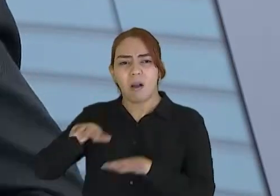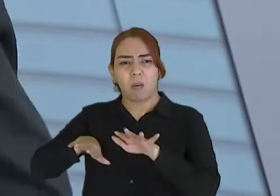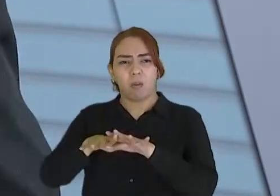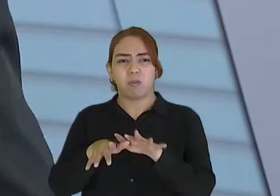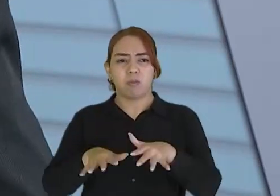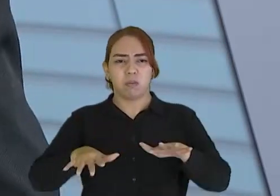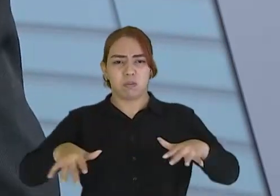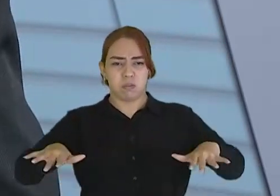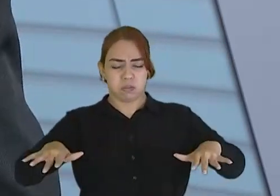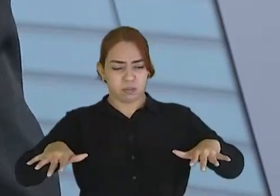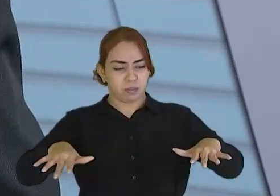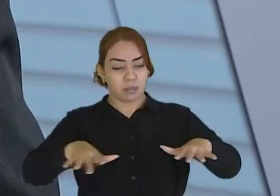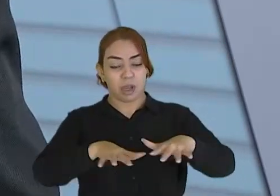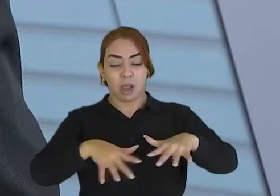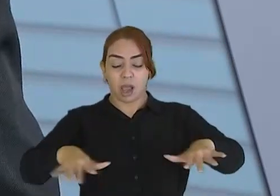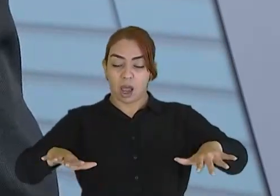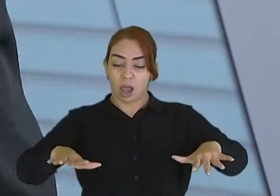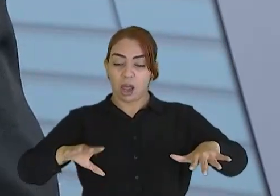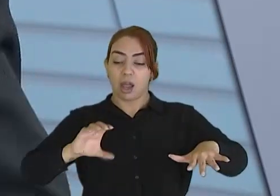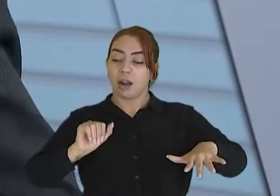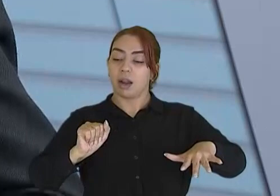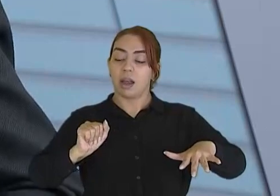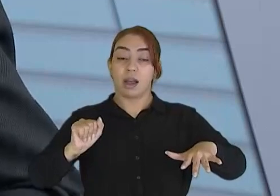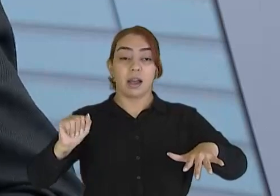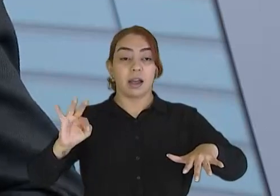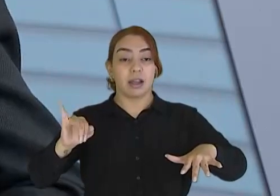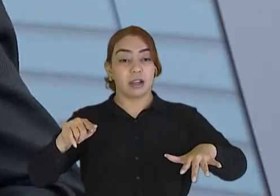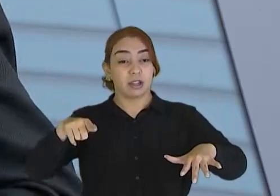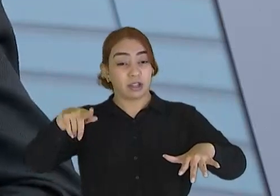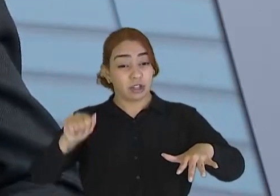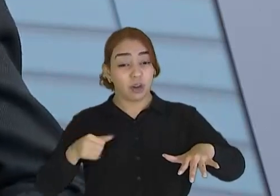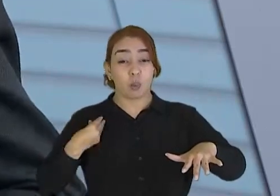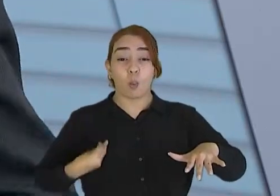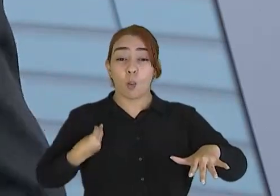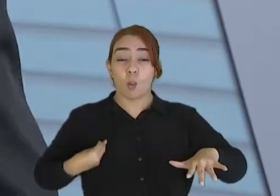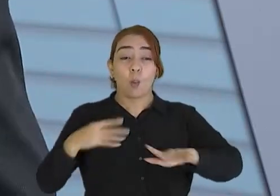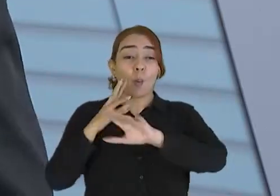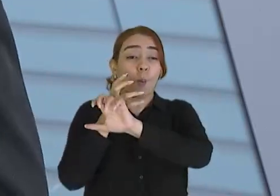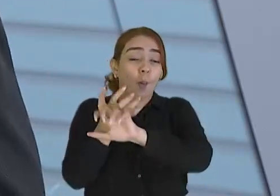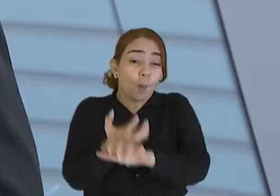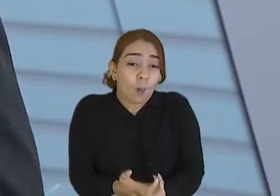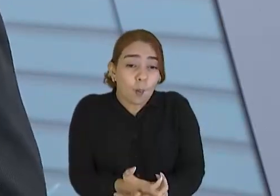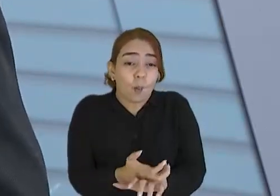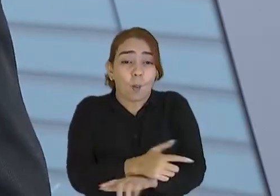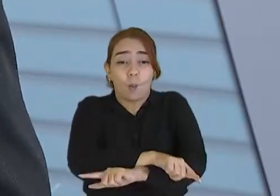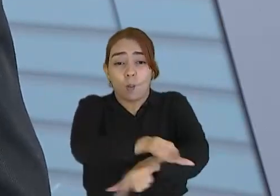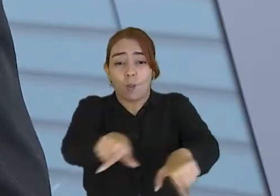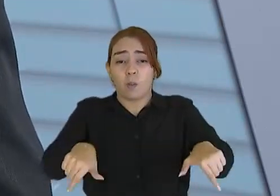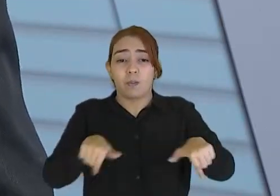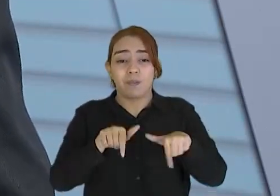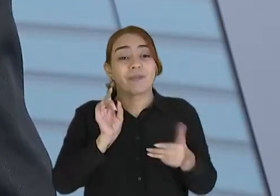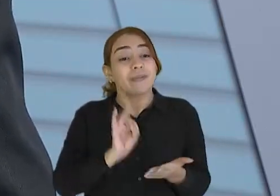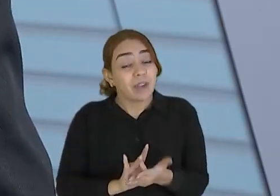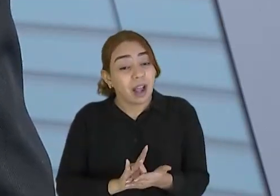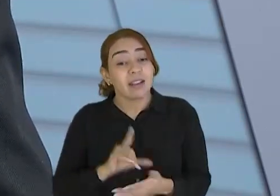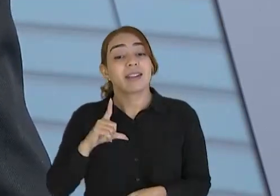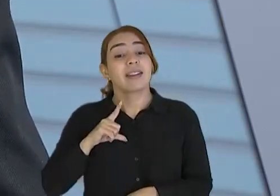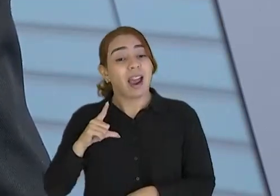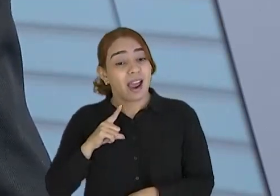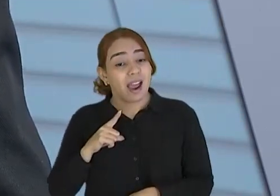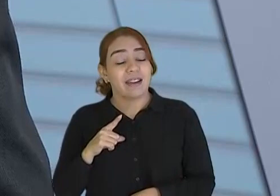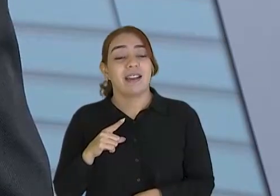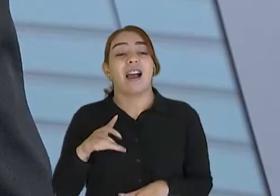Porque toda gente que fala em bioma da Caatinga pensa que é seco, não tem vida, é tudo árido. Não é, é riquíssimo. E eu mostrei aqui fotos